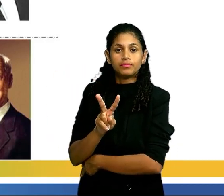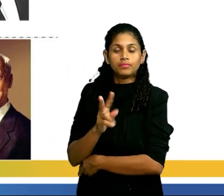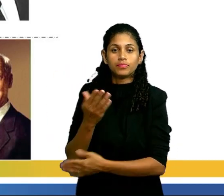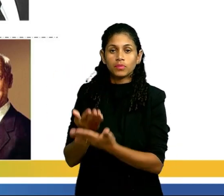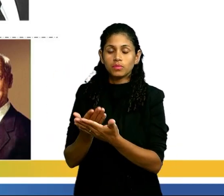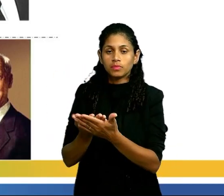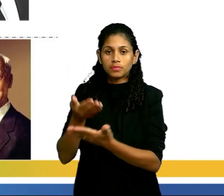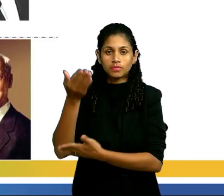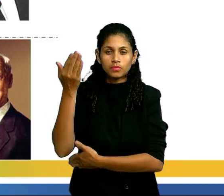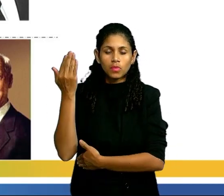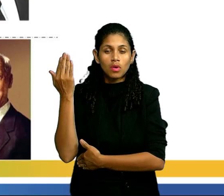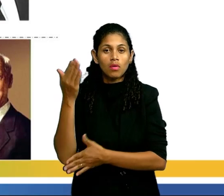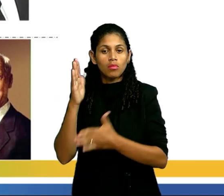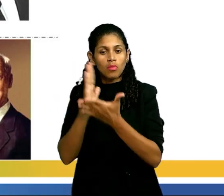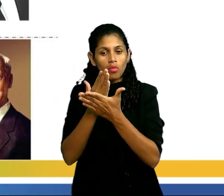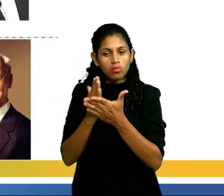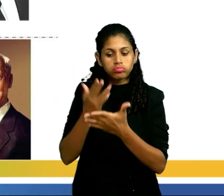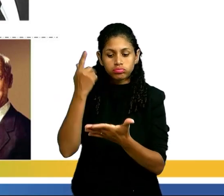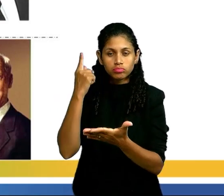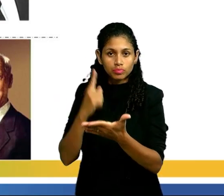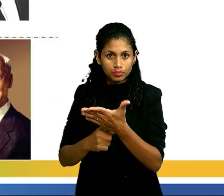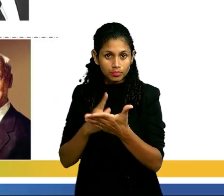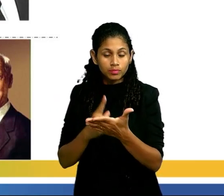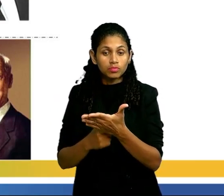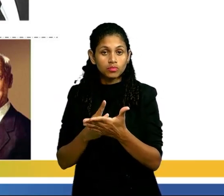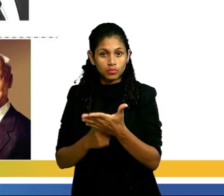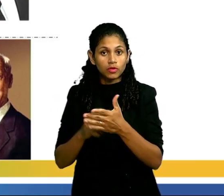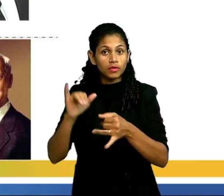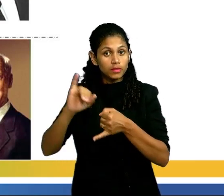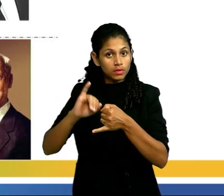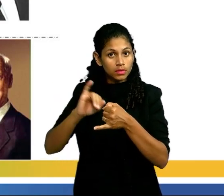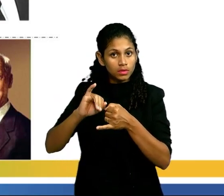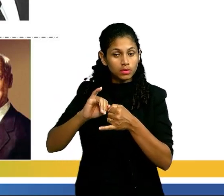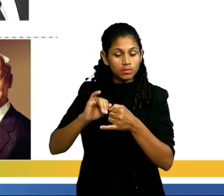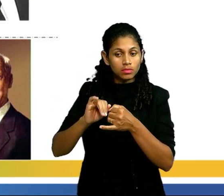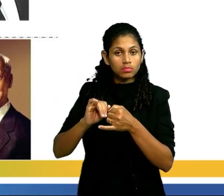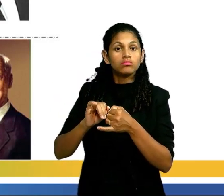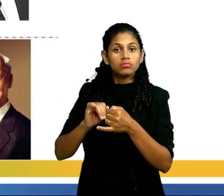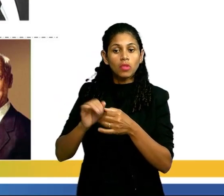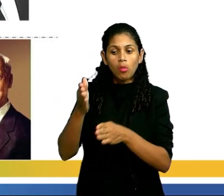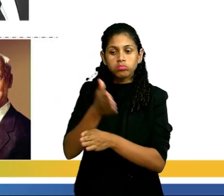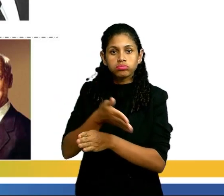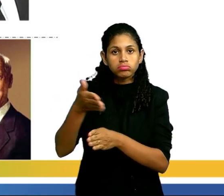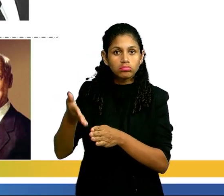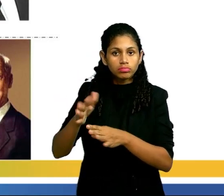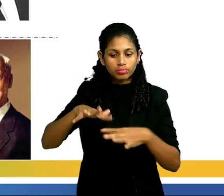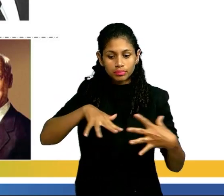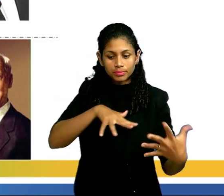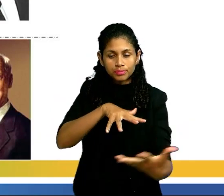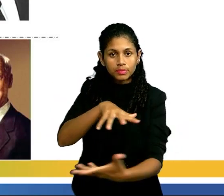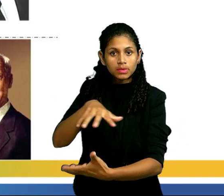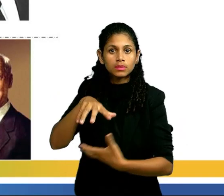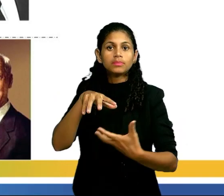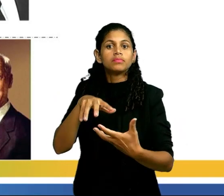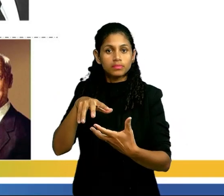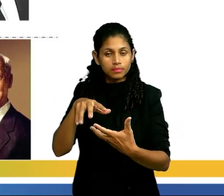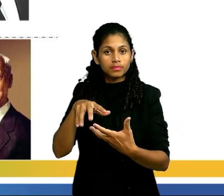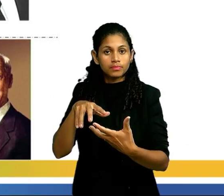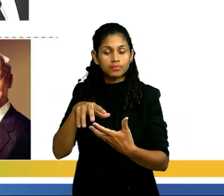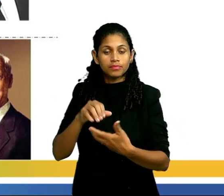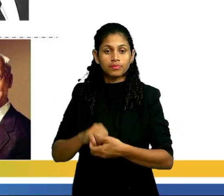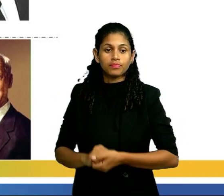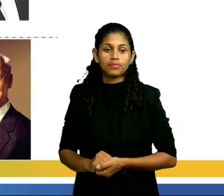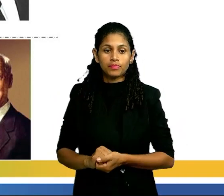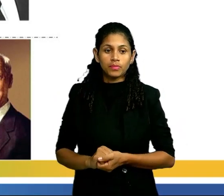acordos e conferências foram realizadas entre as nações envolvidas. Uma dessas conferências foi a Conferência